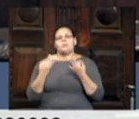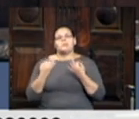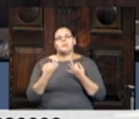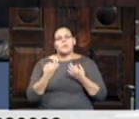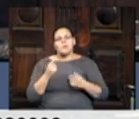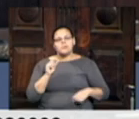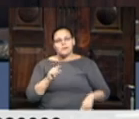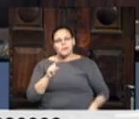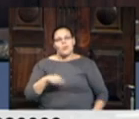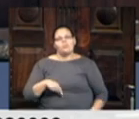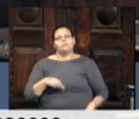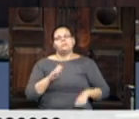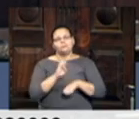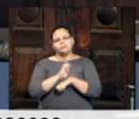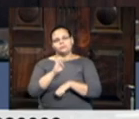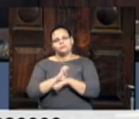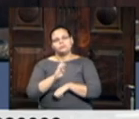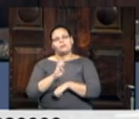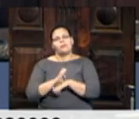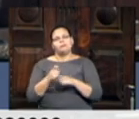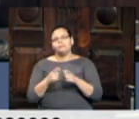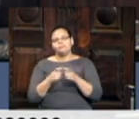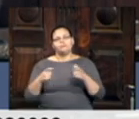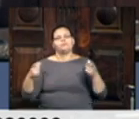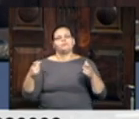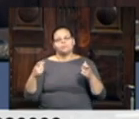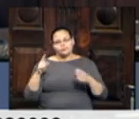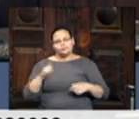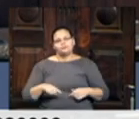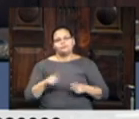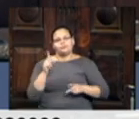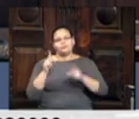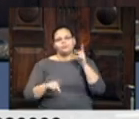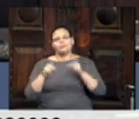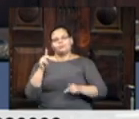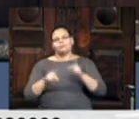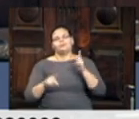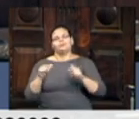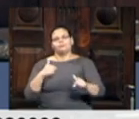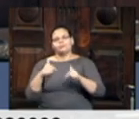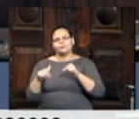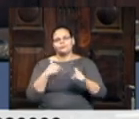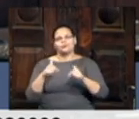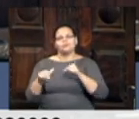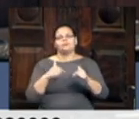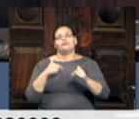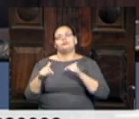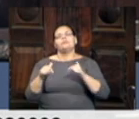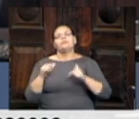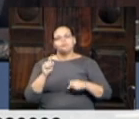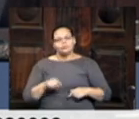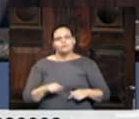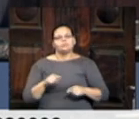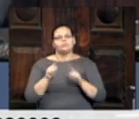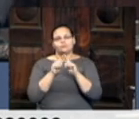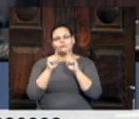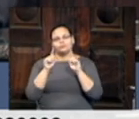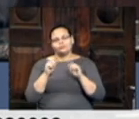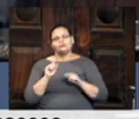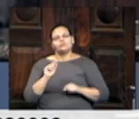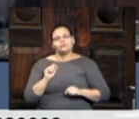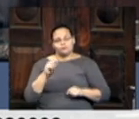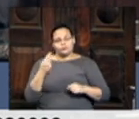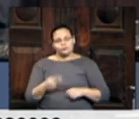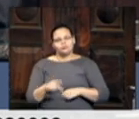no Estado, em detrimento da maioria daquela população trabalhadora que sustenta exatamente o funcionamento